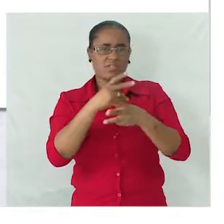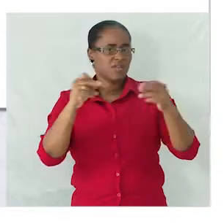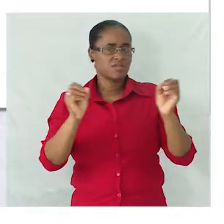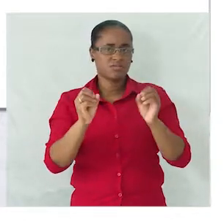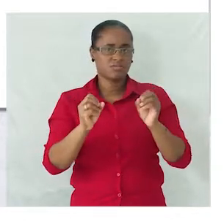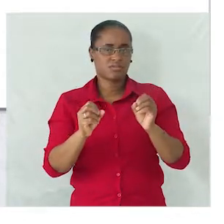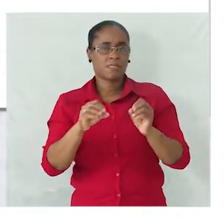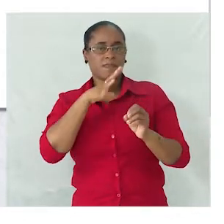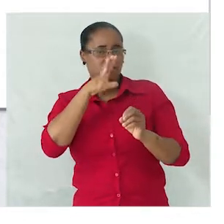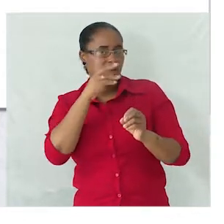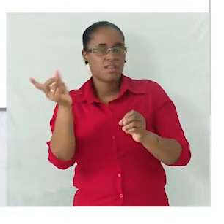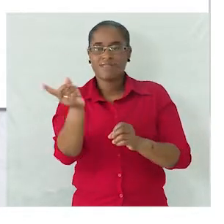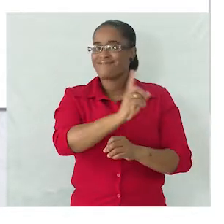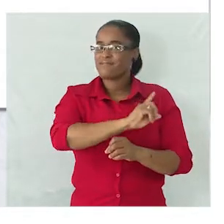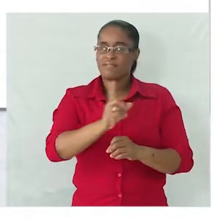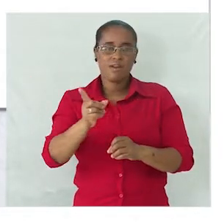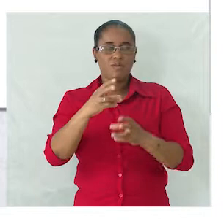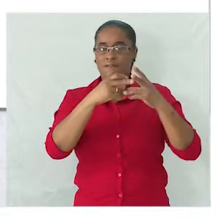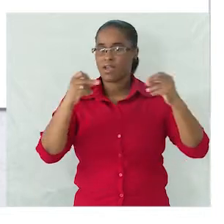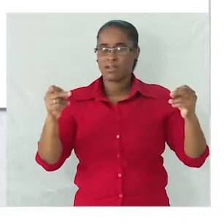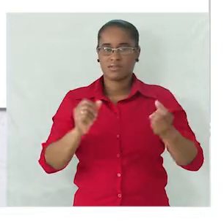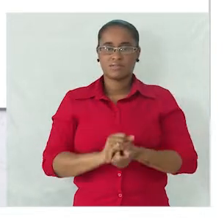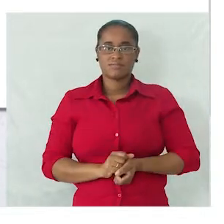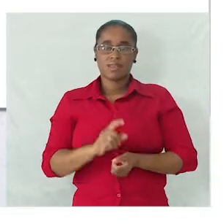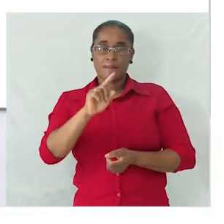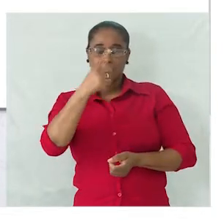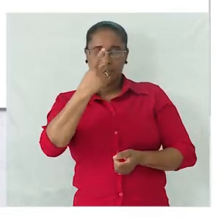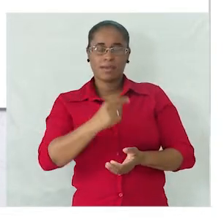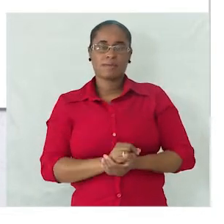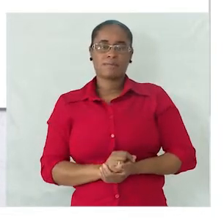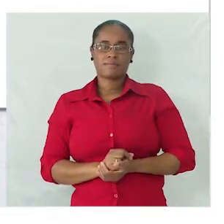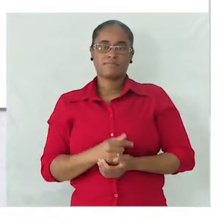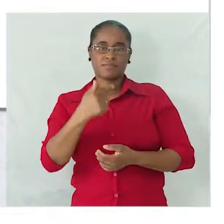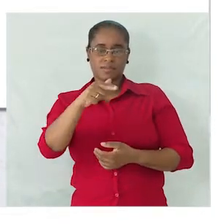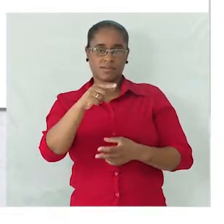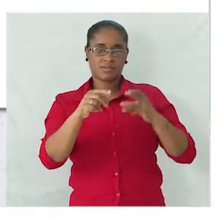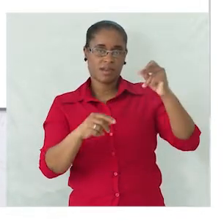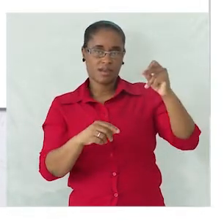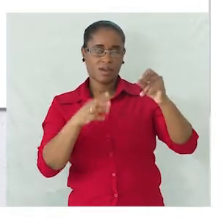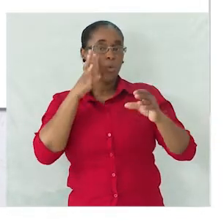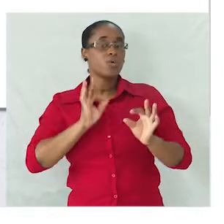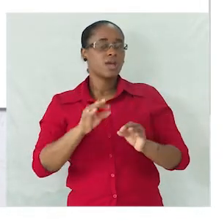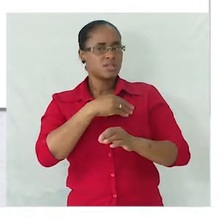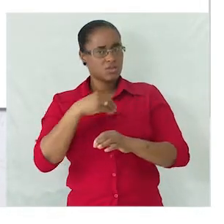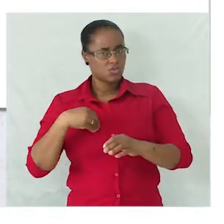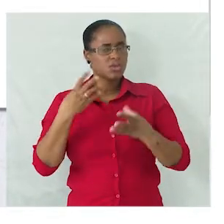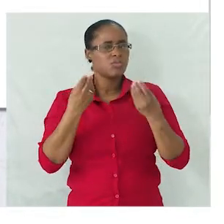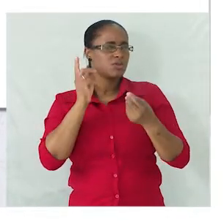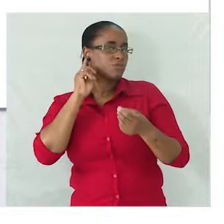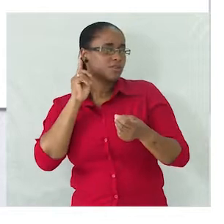considerar como não frase. Então, a primeira linha temos o seguinte: cuidar da saúde é muito importante.